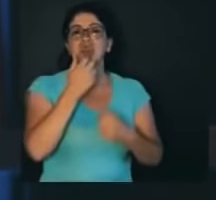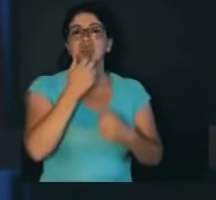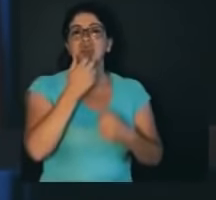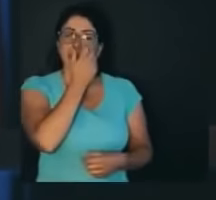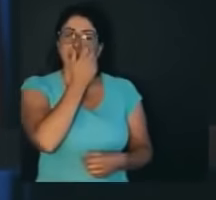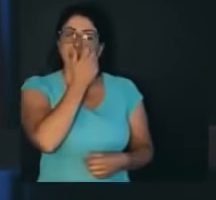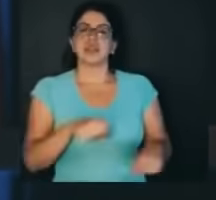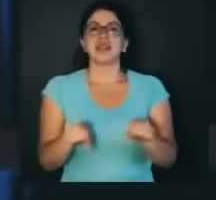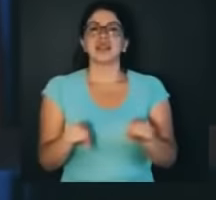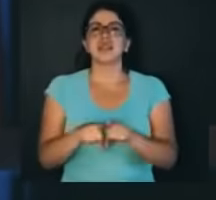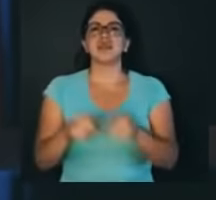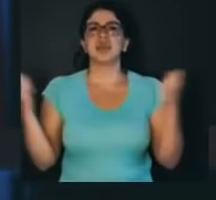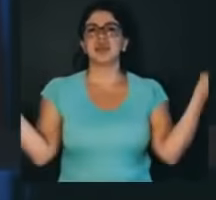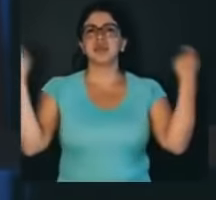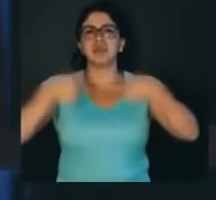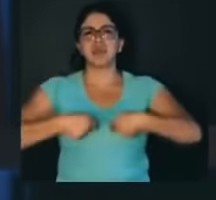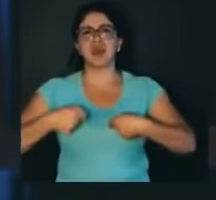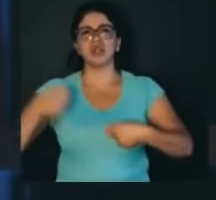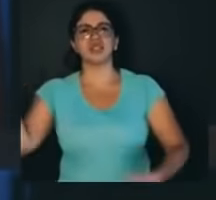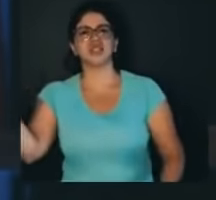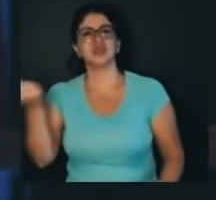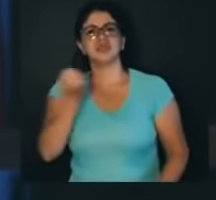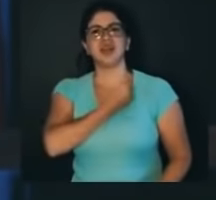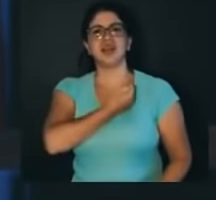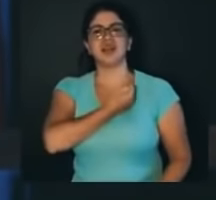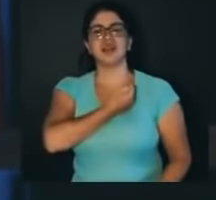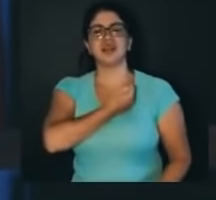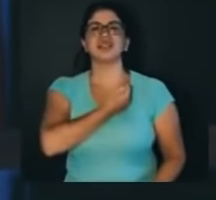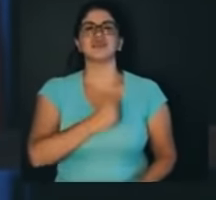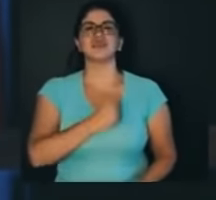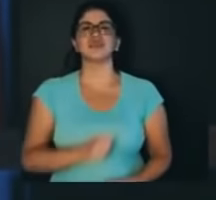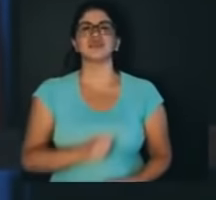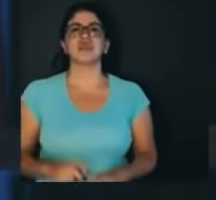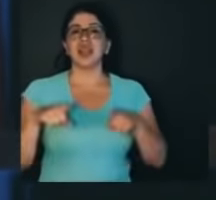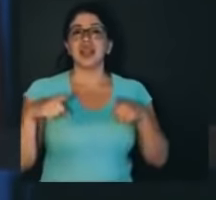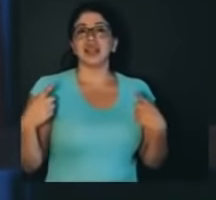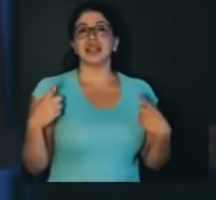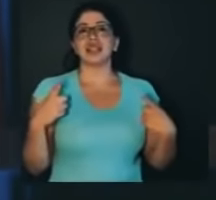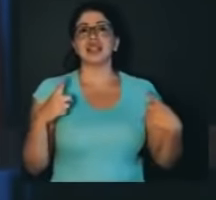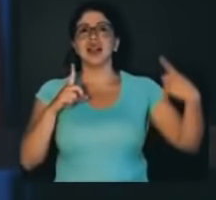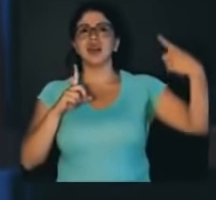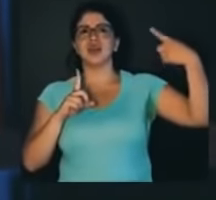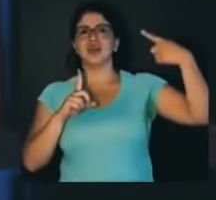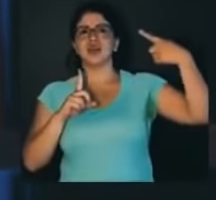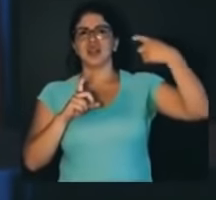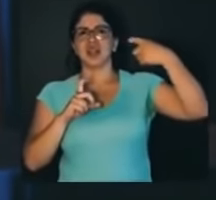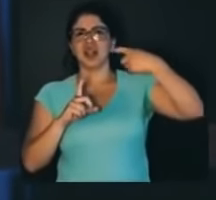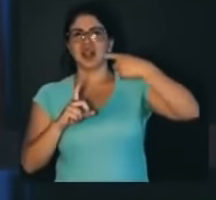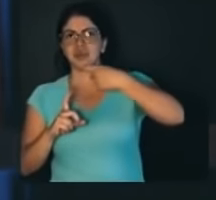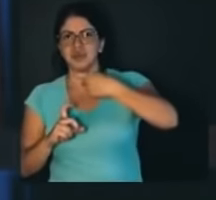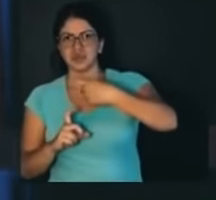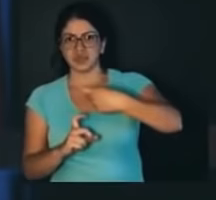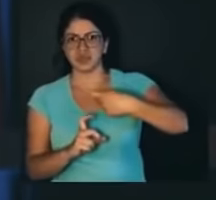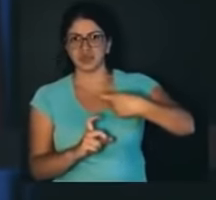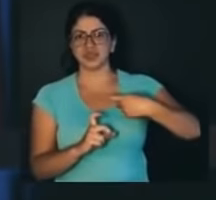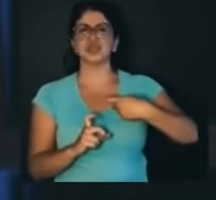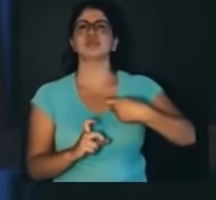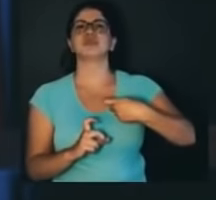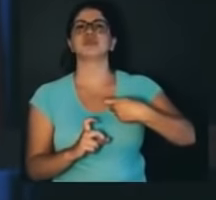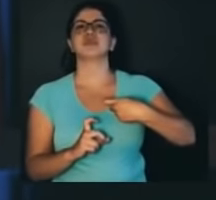vidas. Então, abuso emocional é a nossa temática de hoje. E